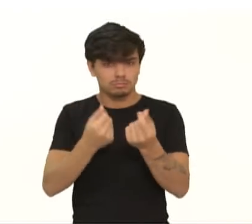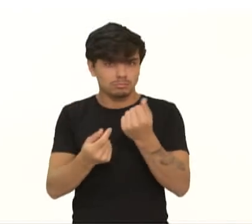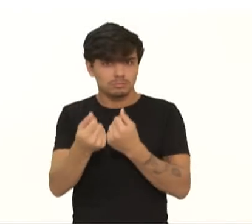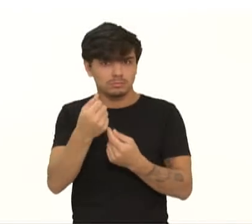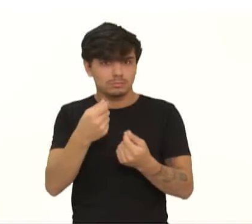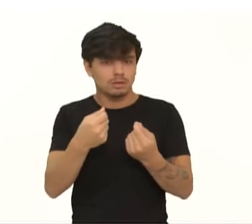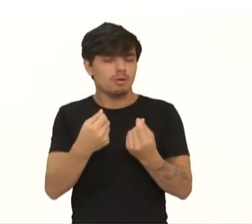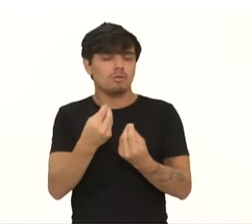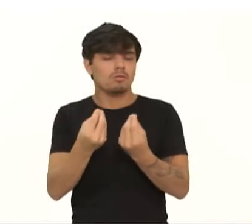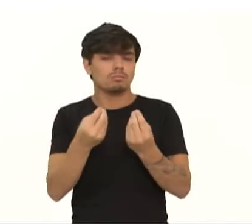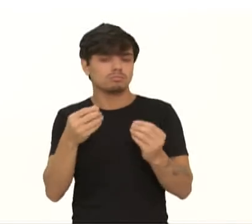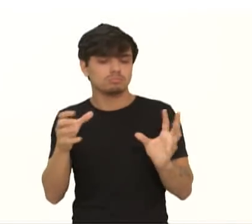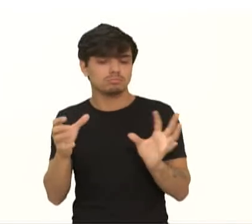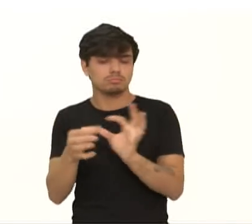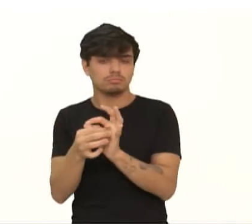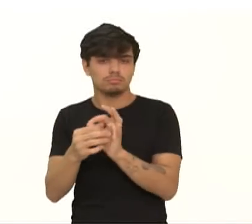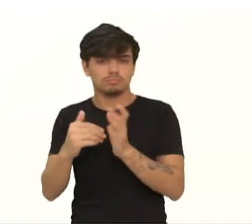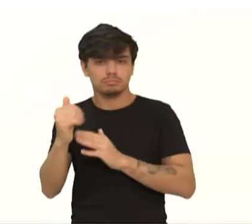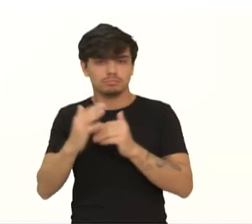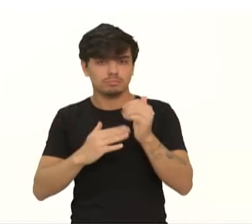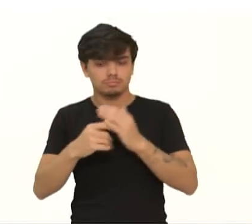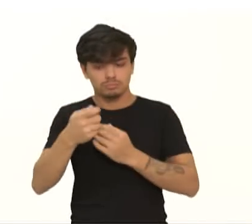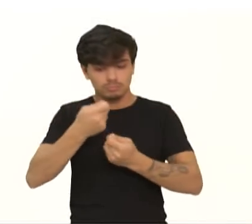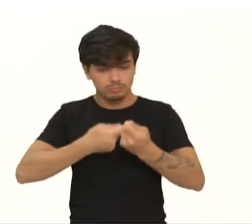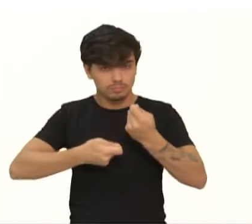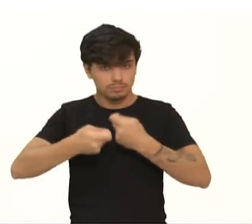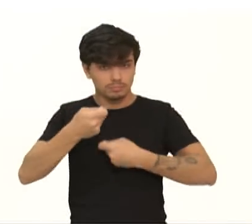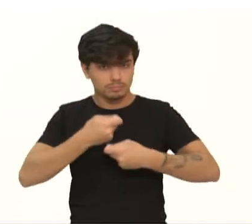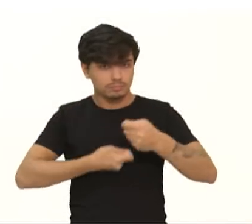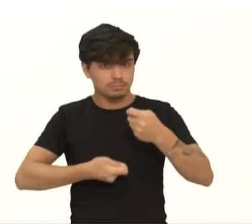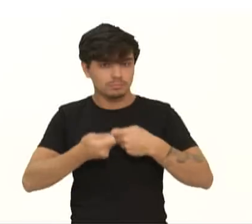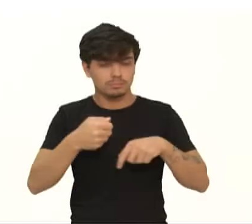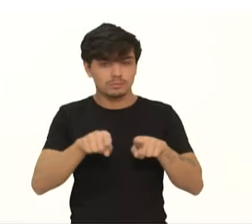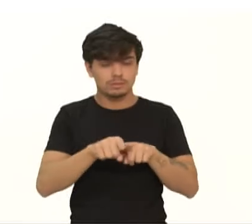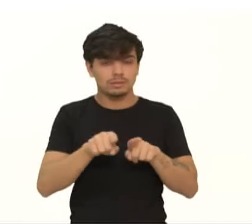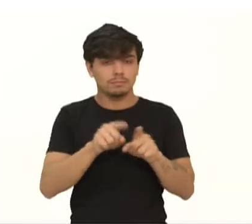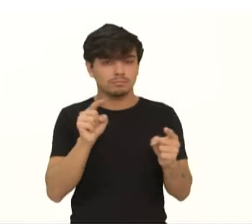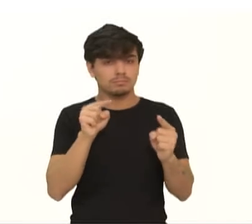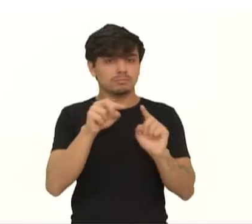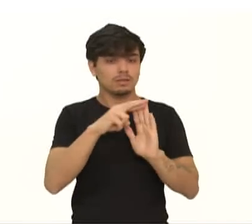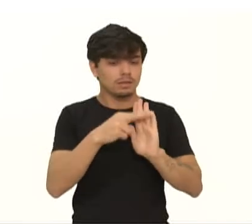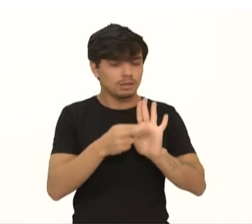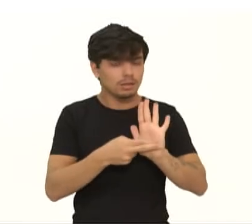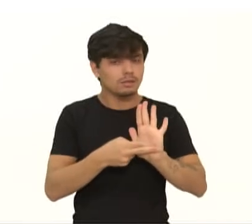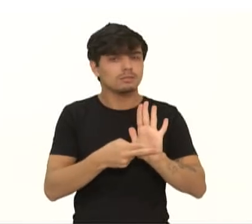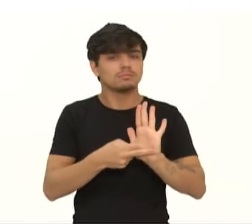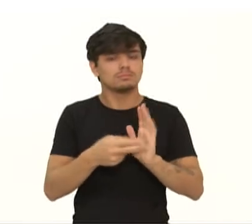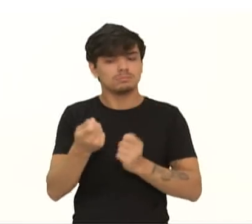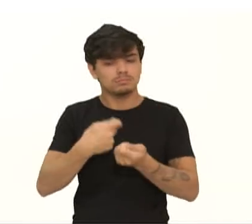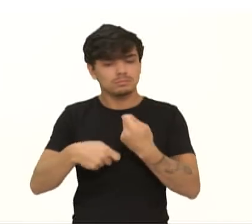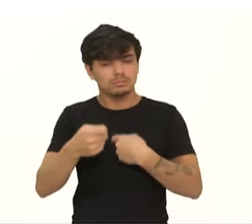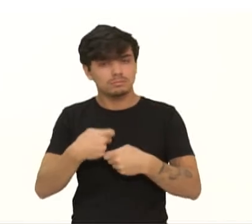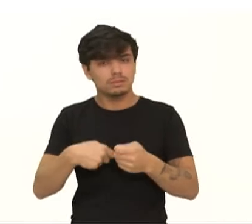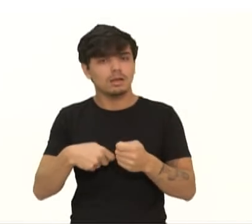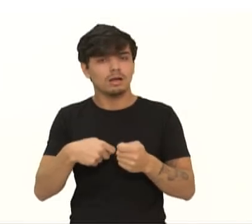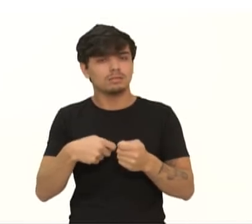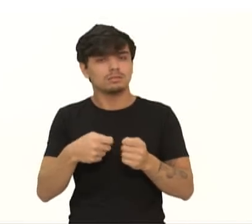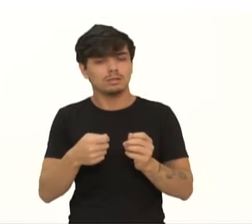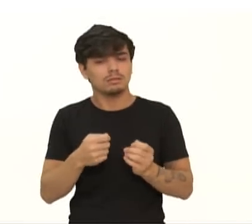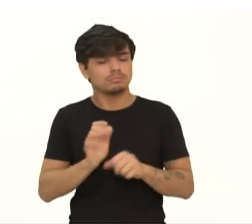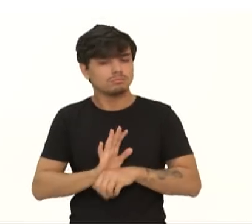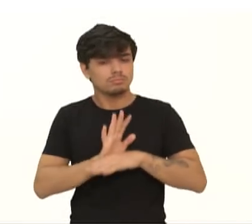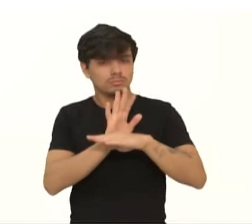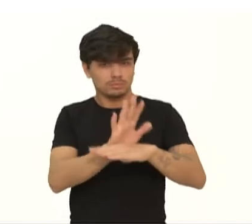como um conjunto de práticas econômicas e princípios econômicos que contribuíram para a formação